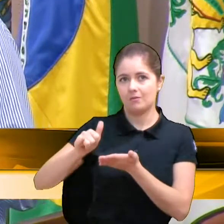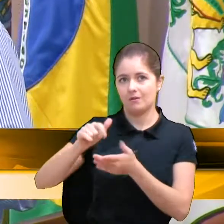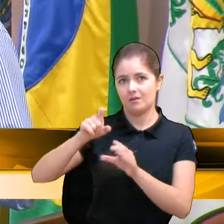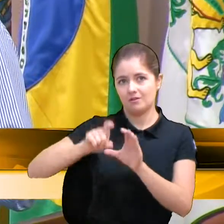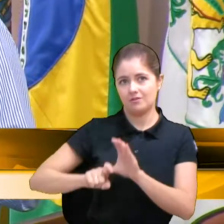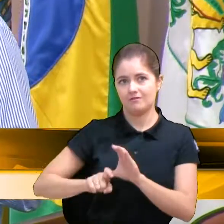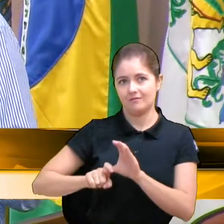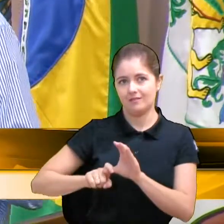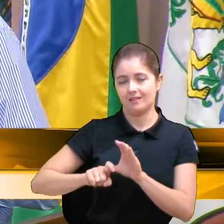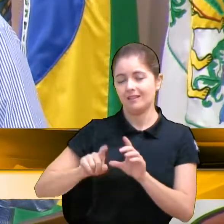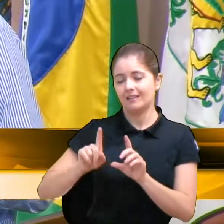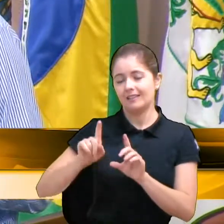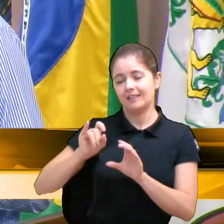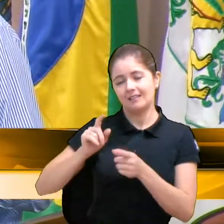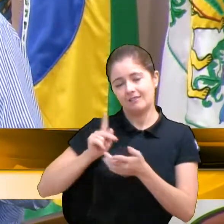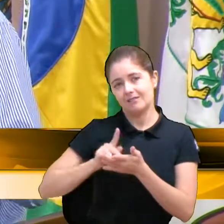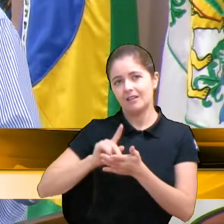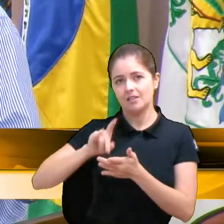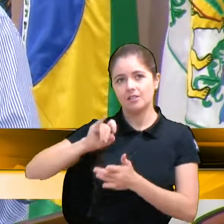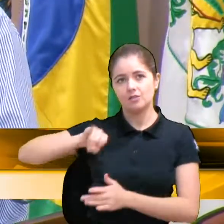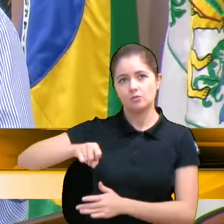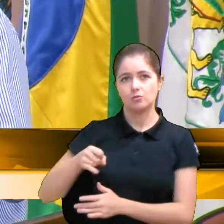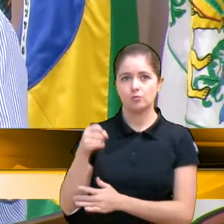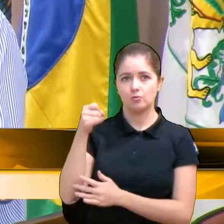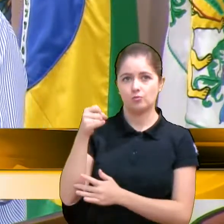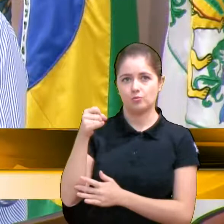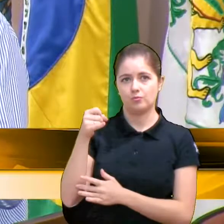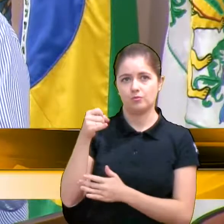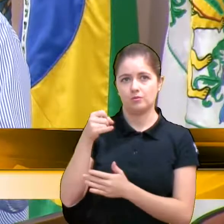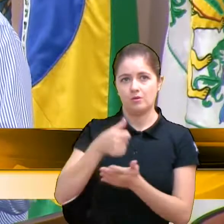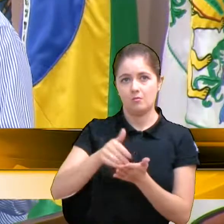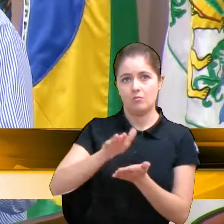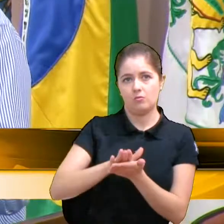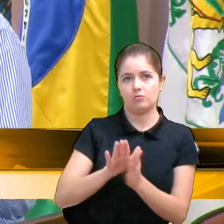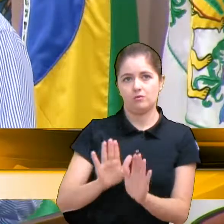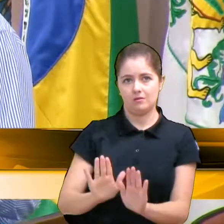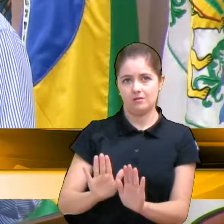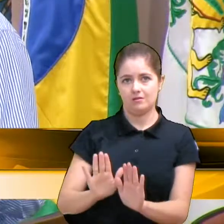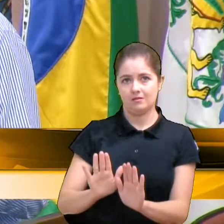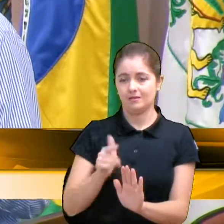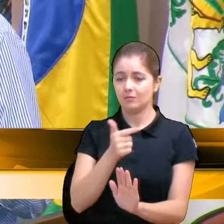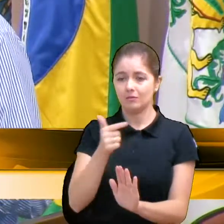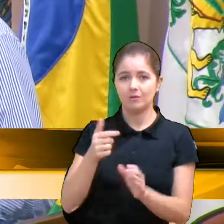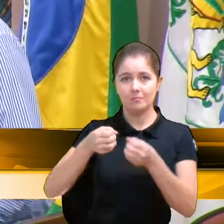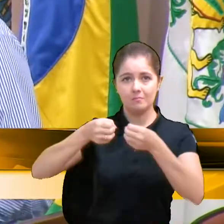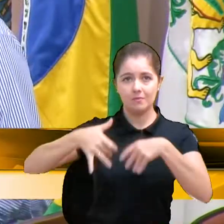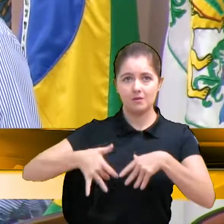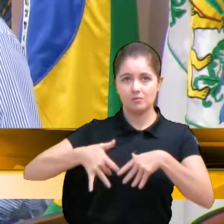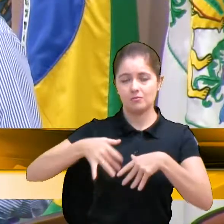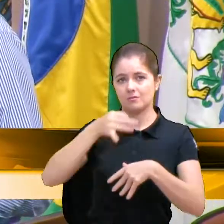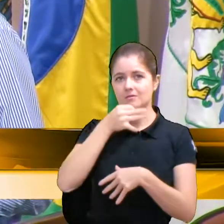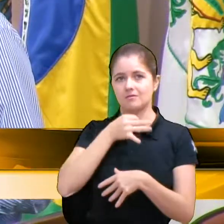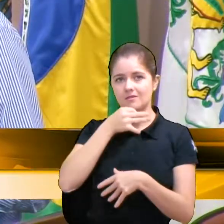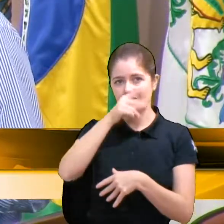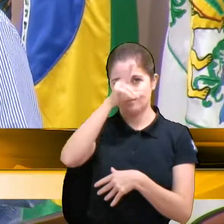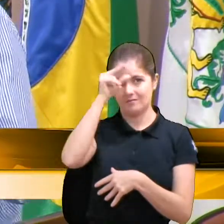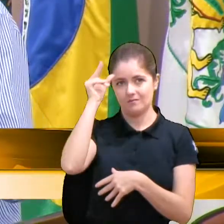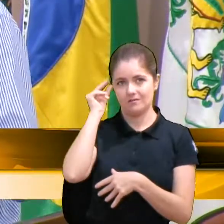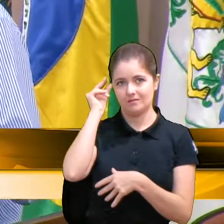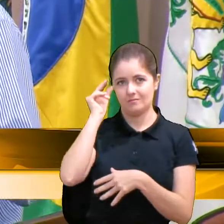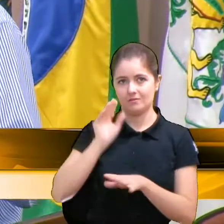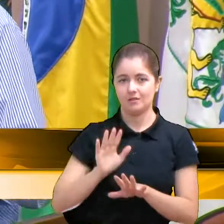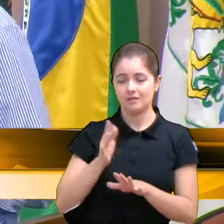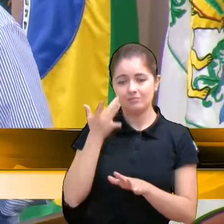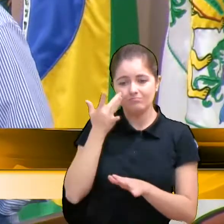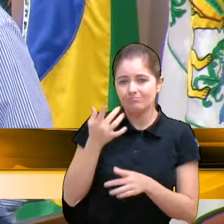o juro e a multa, mas existe a correção monetária, então não há prejuízo para o município, volto a dizer. E não sei por